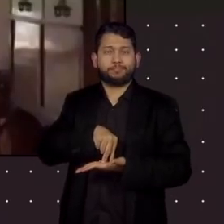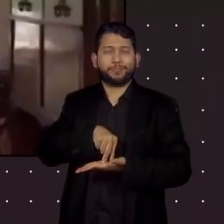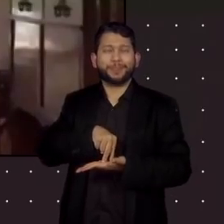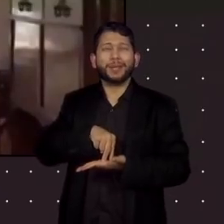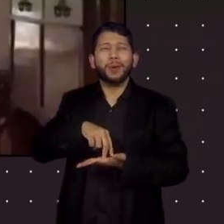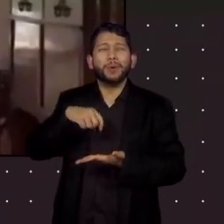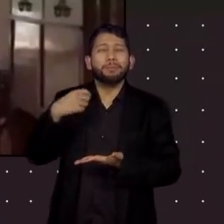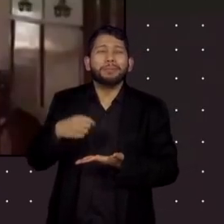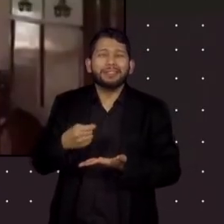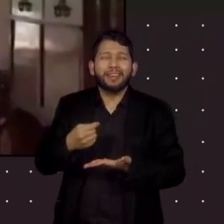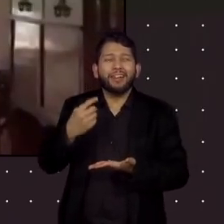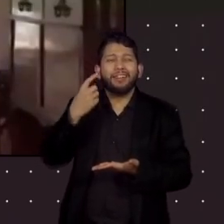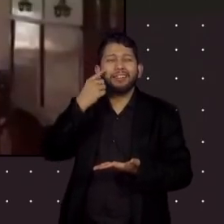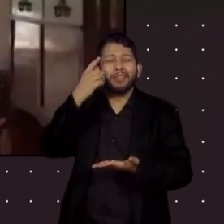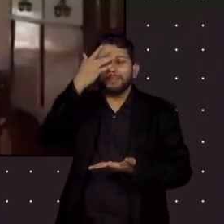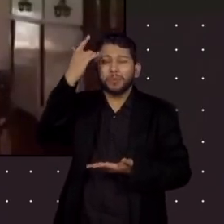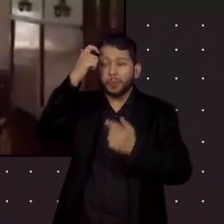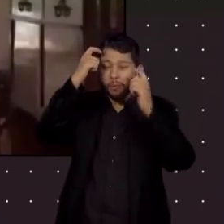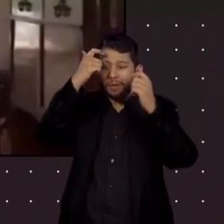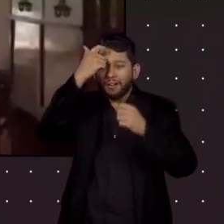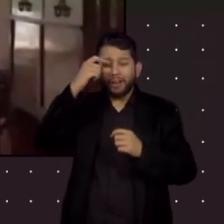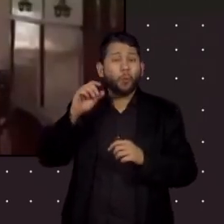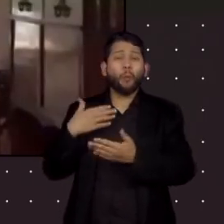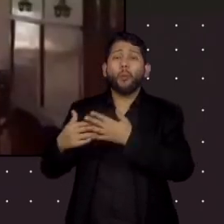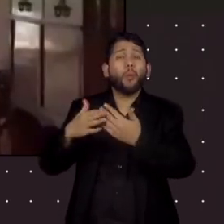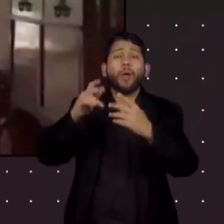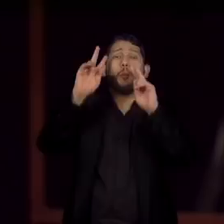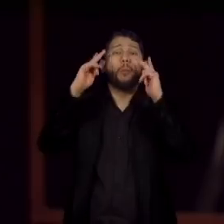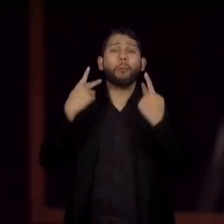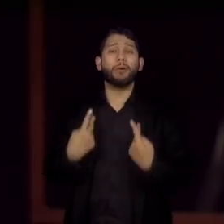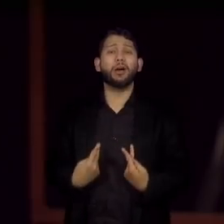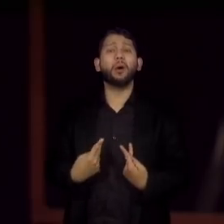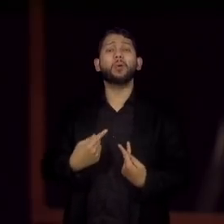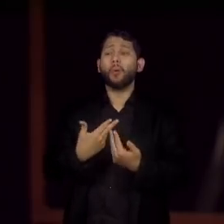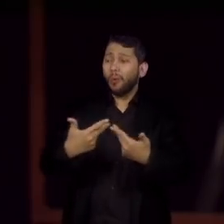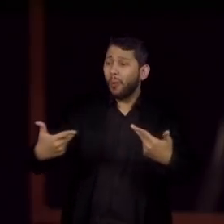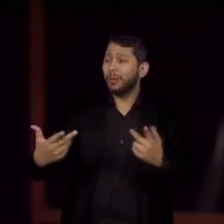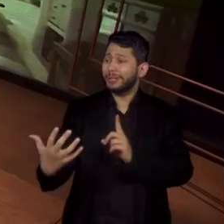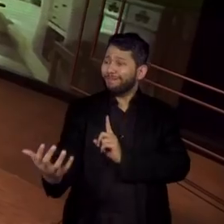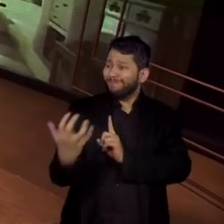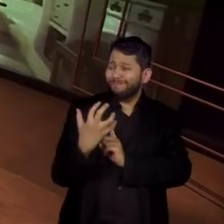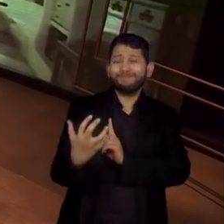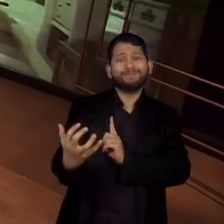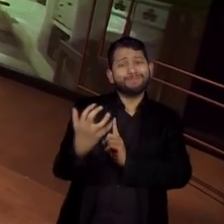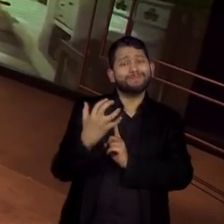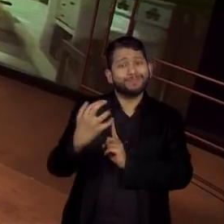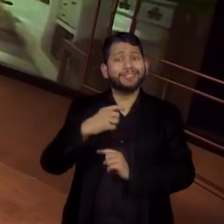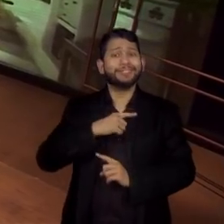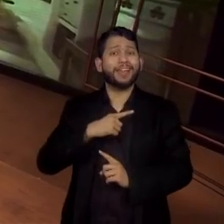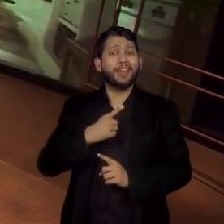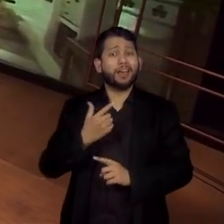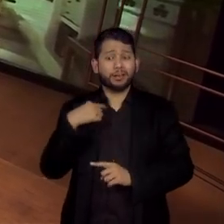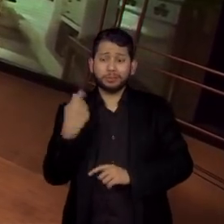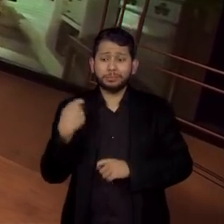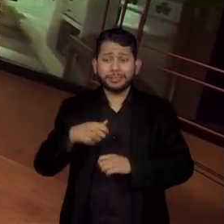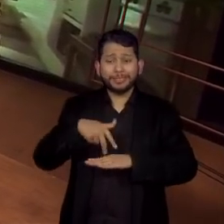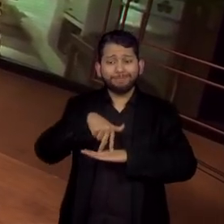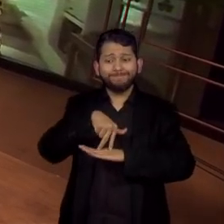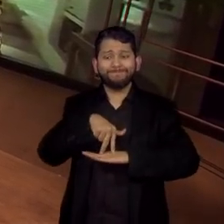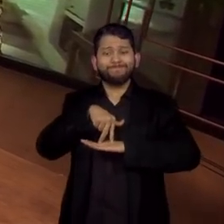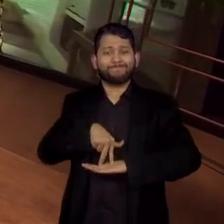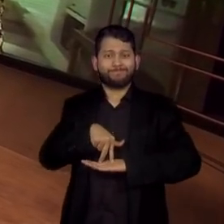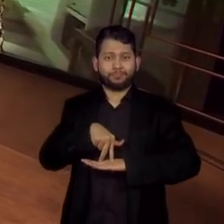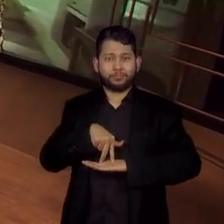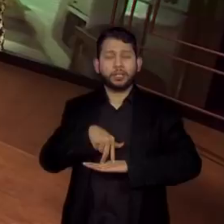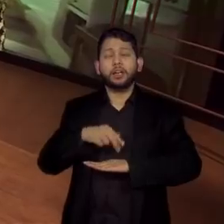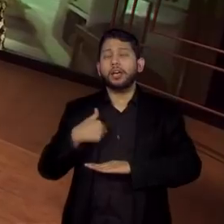a vulnerabilidade do ser humano é enorme, né? Eu acho que essas coisas todas me trouxeram um aprendizado assim de